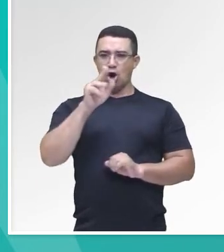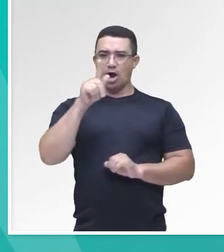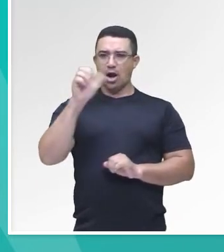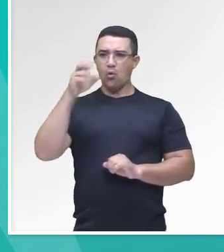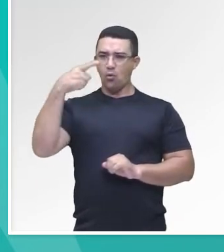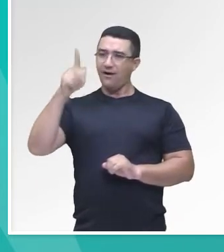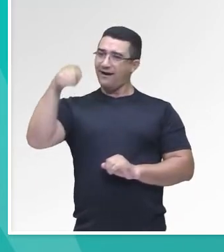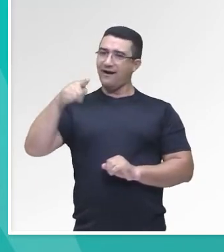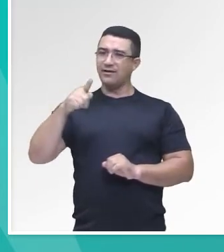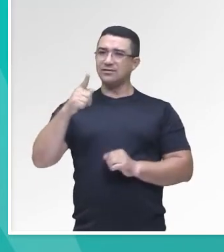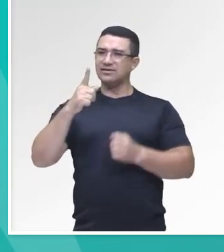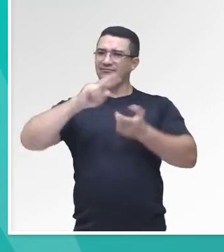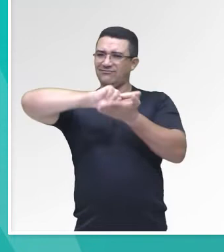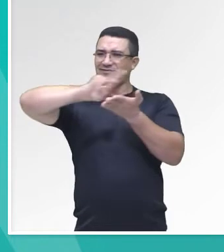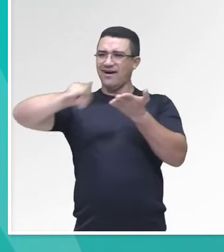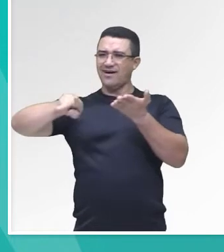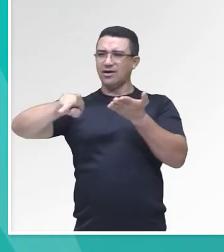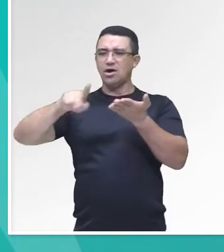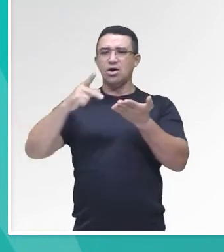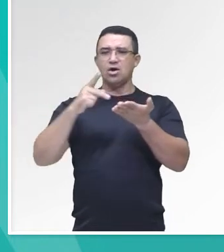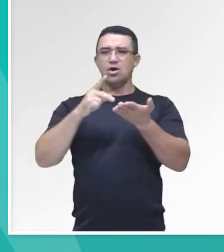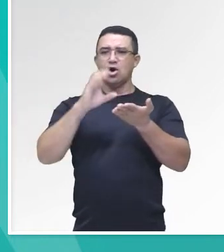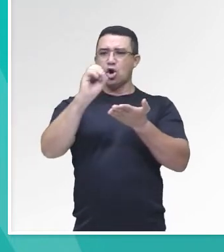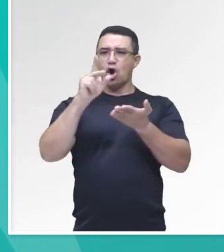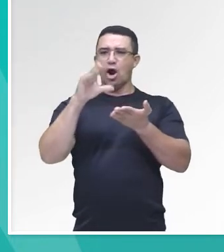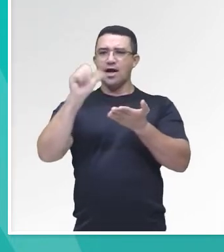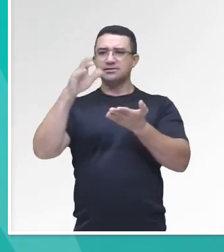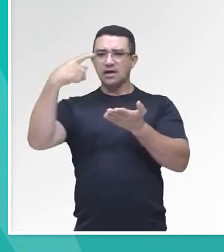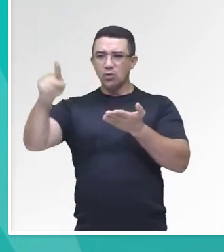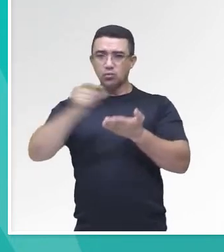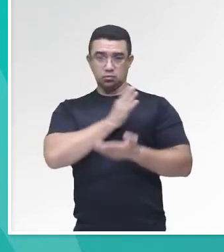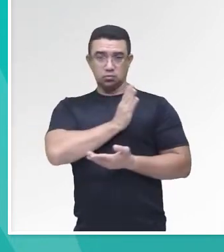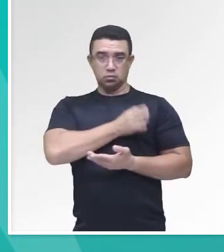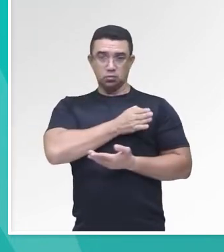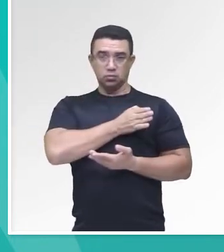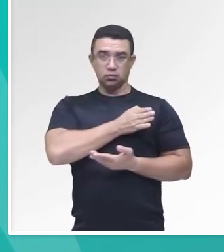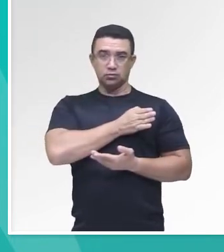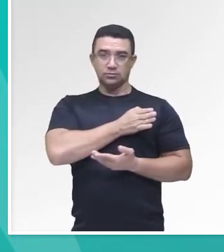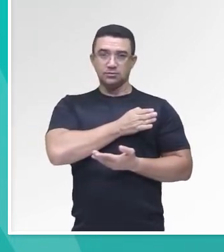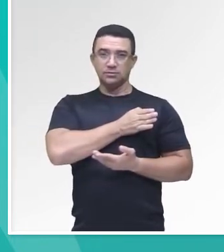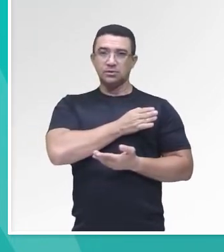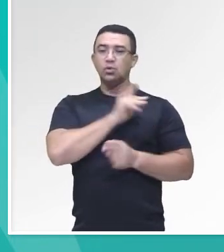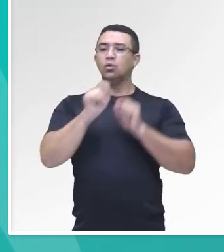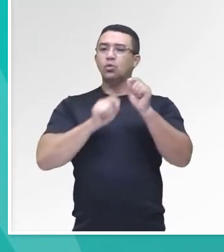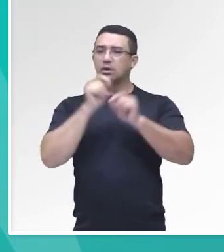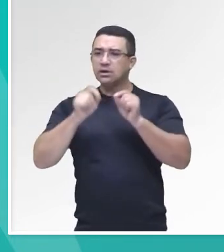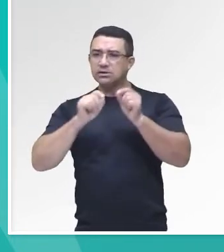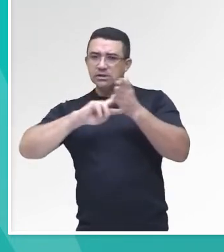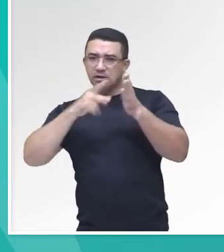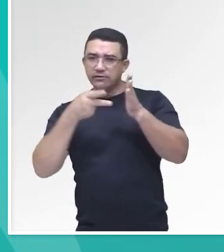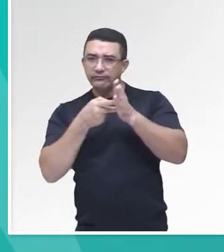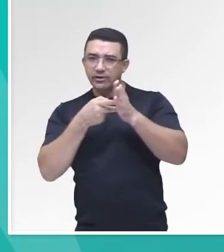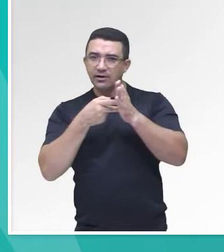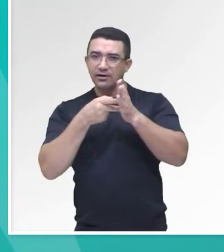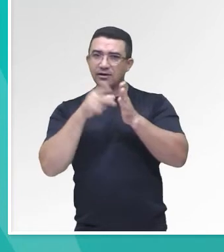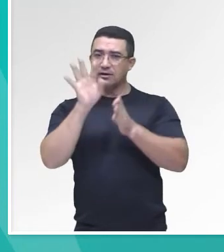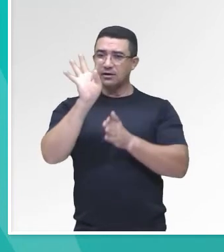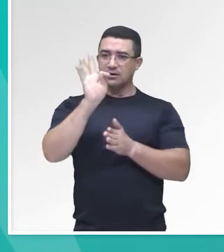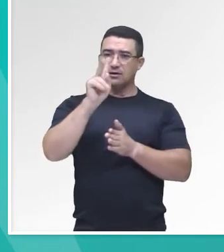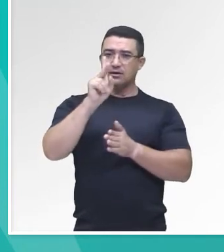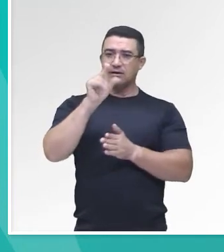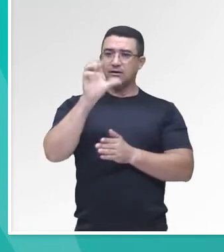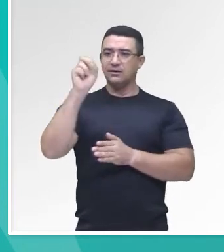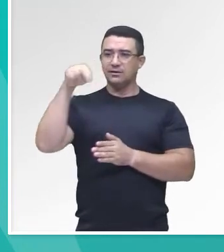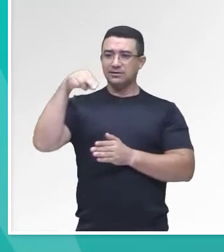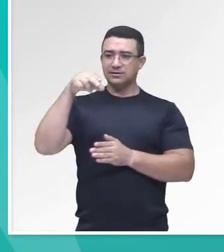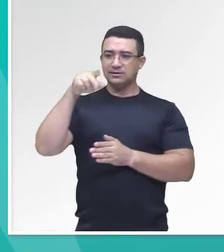Então, aqui, ele já está sendo utilizado com um sentido